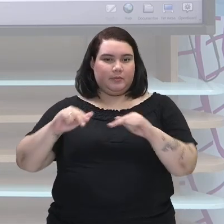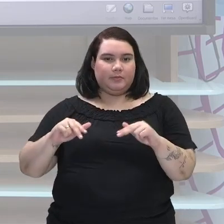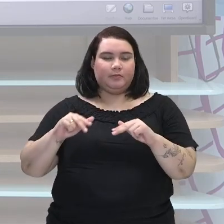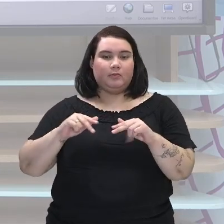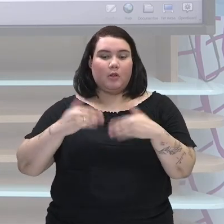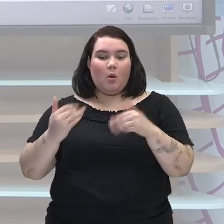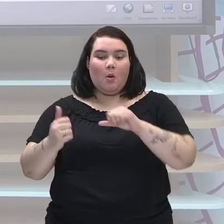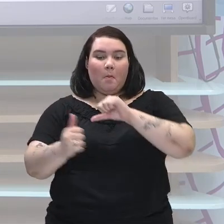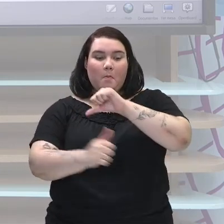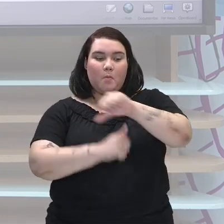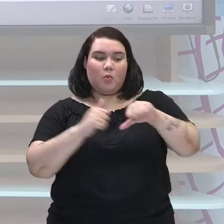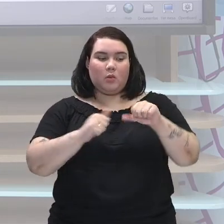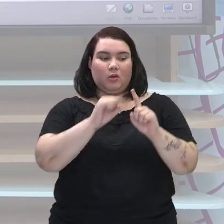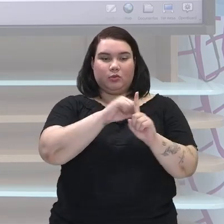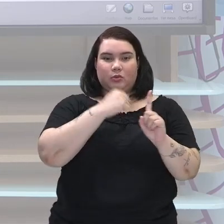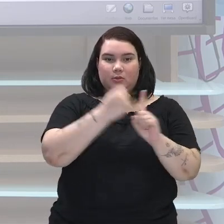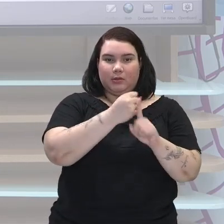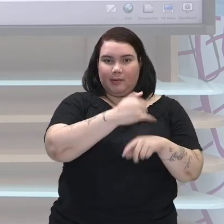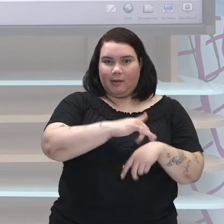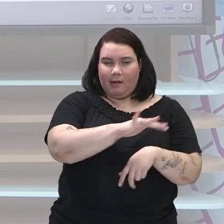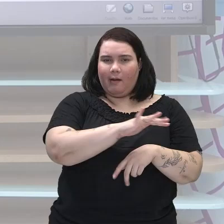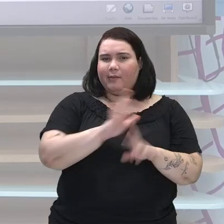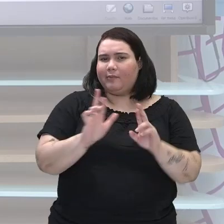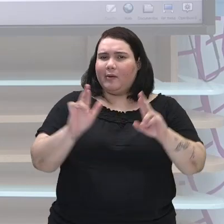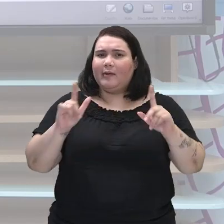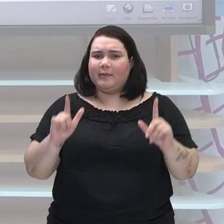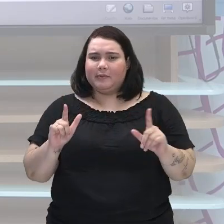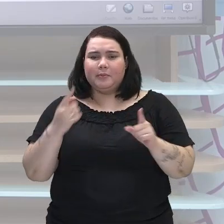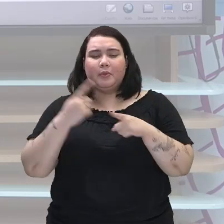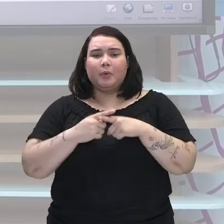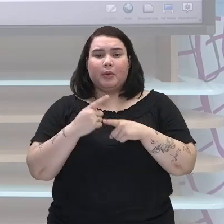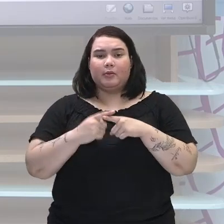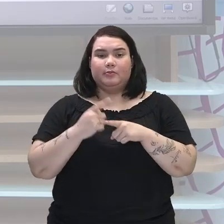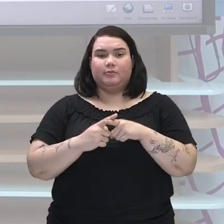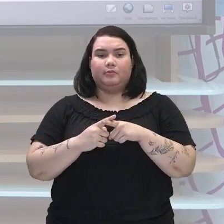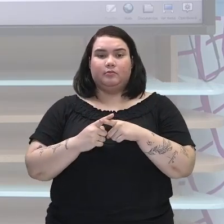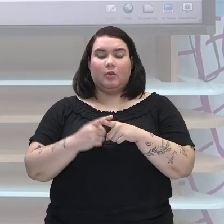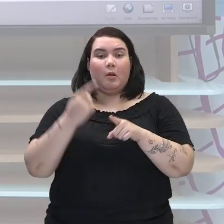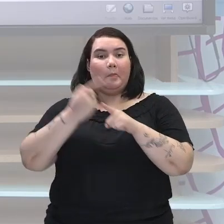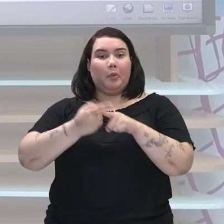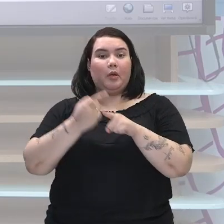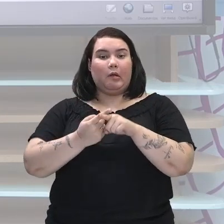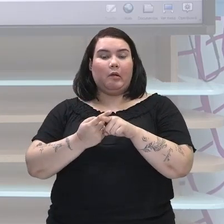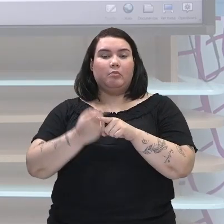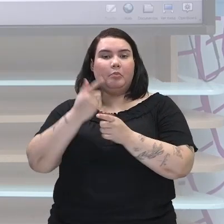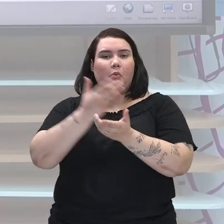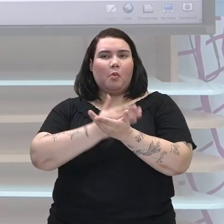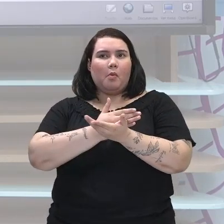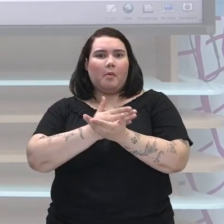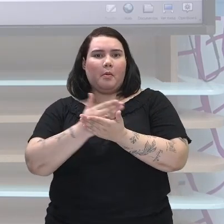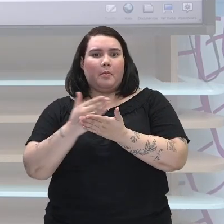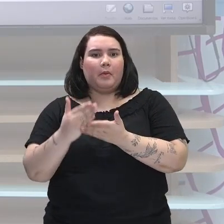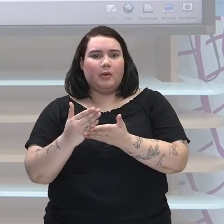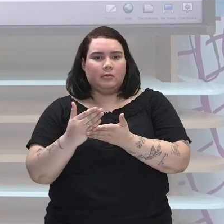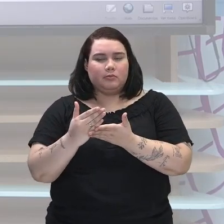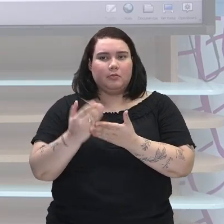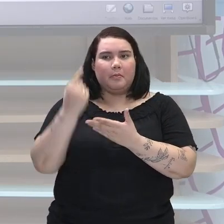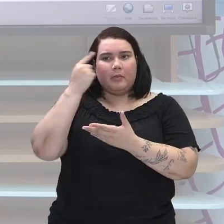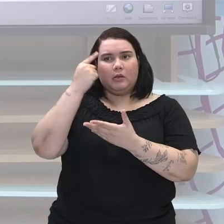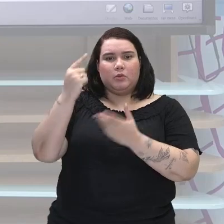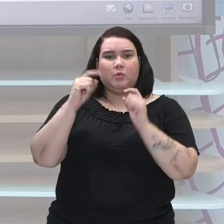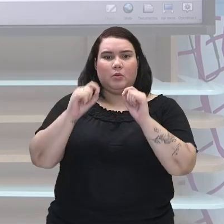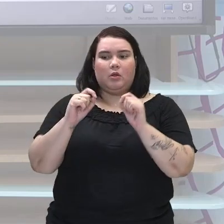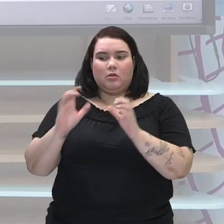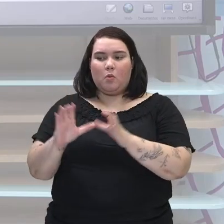social é muito complexo, pois você vai começar a criar categorias